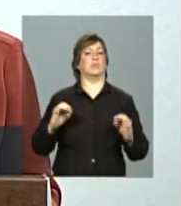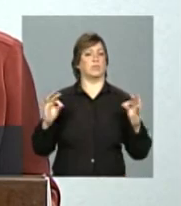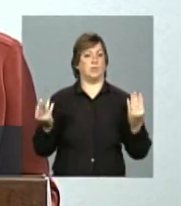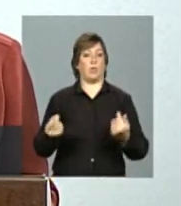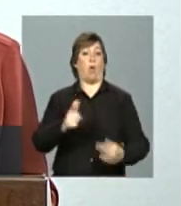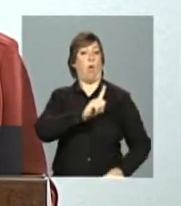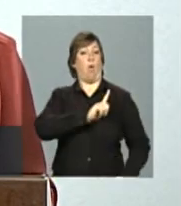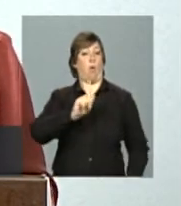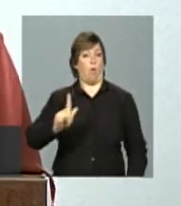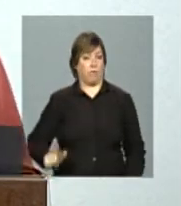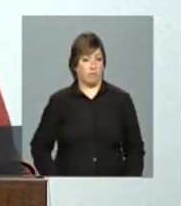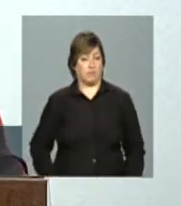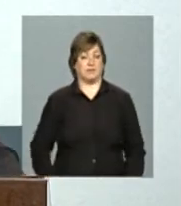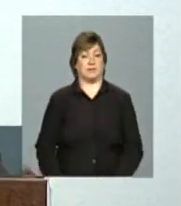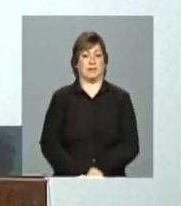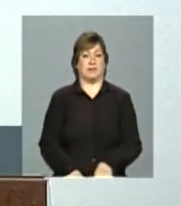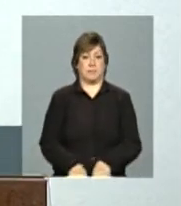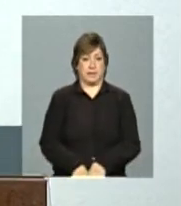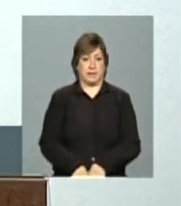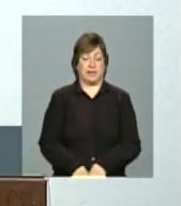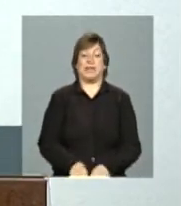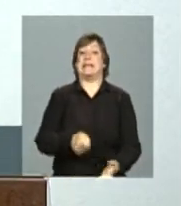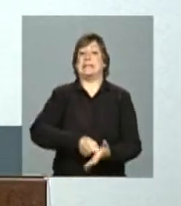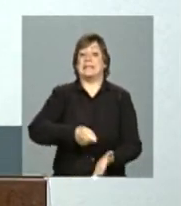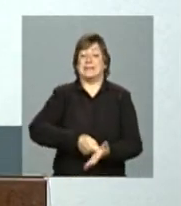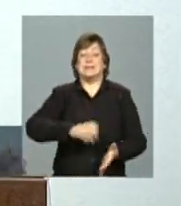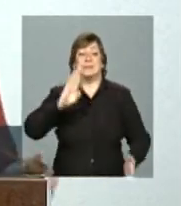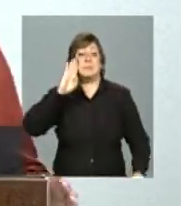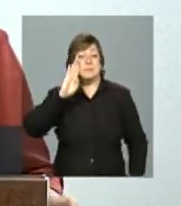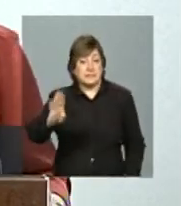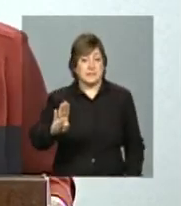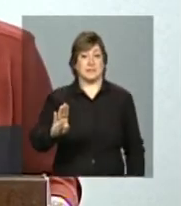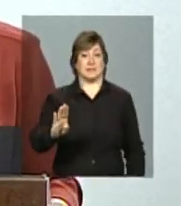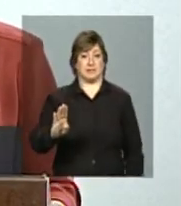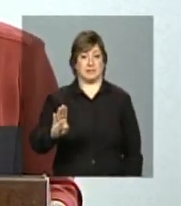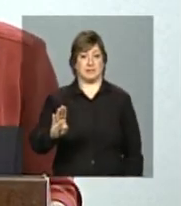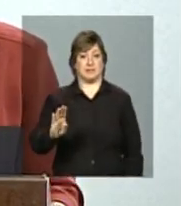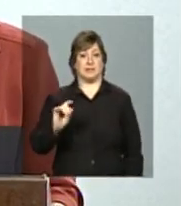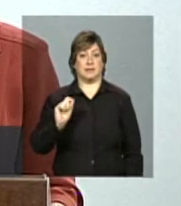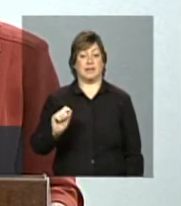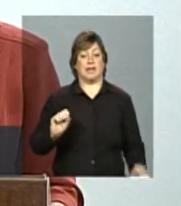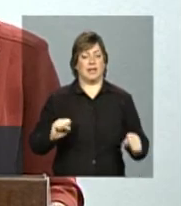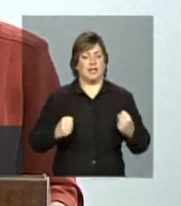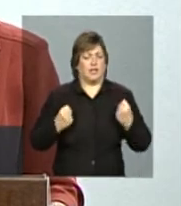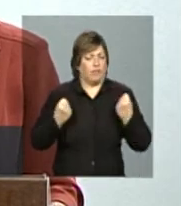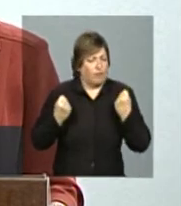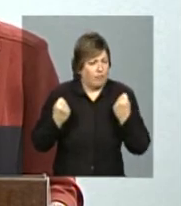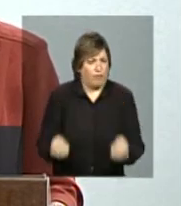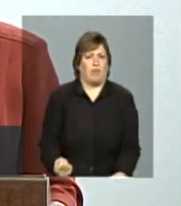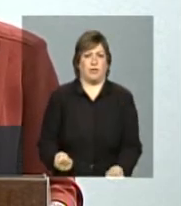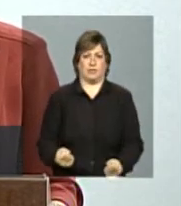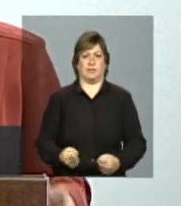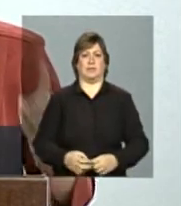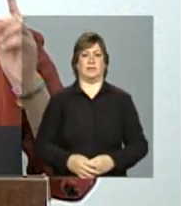governadores exige fundamentalmente a dedicação